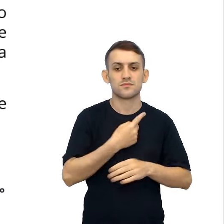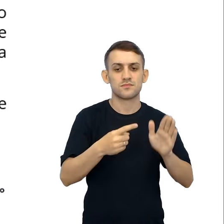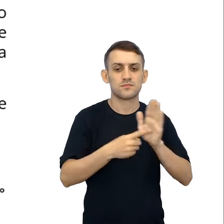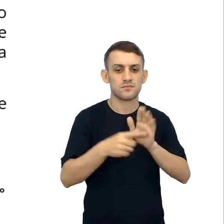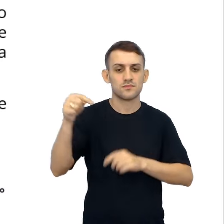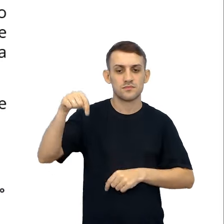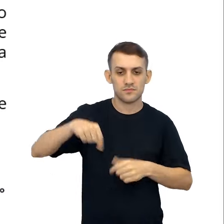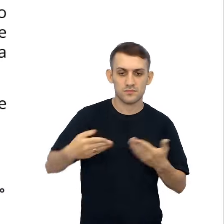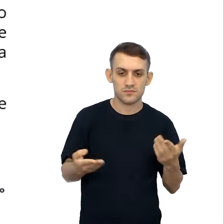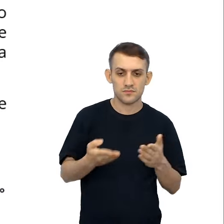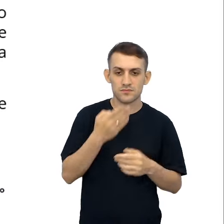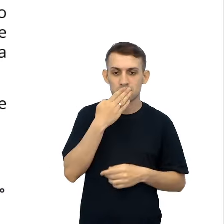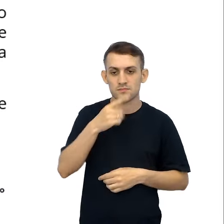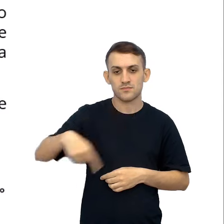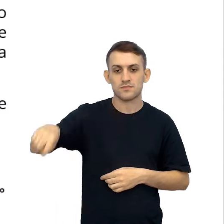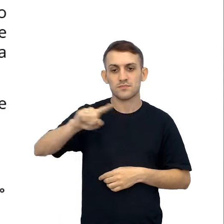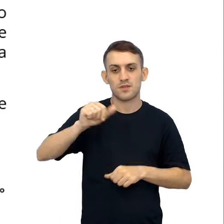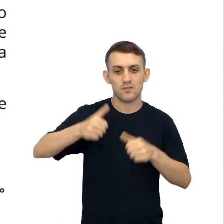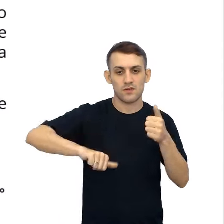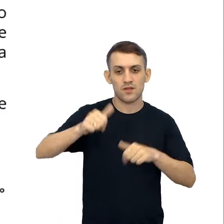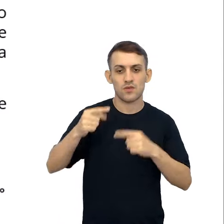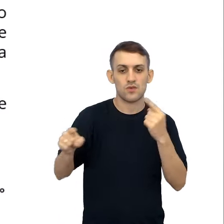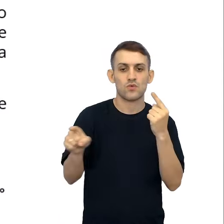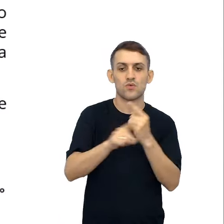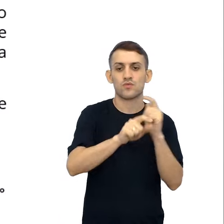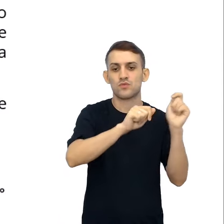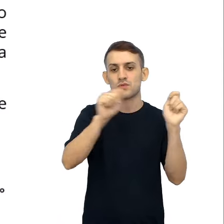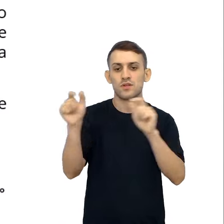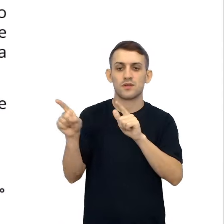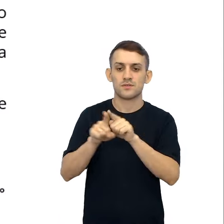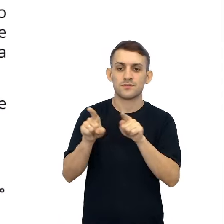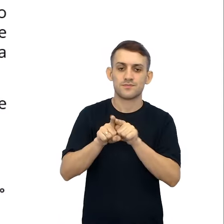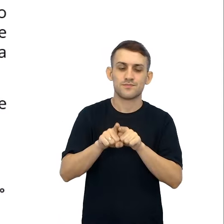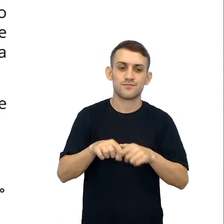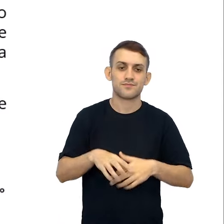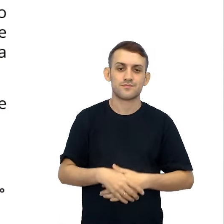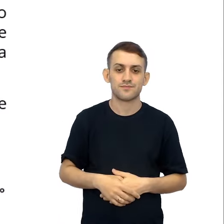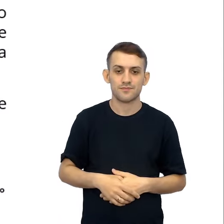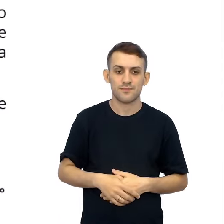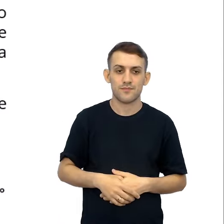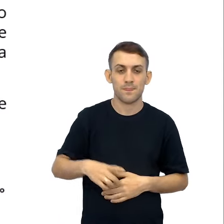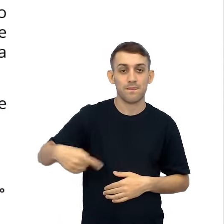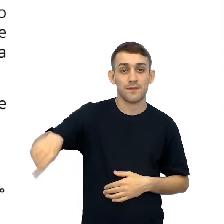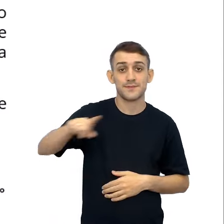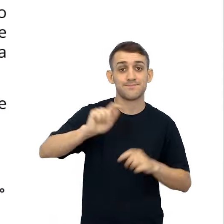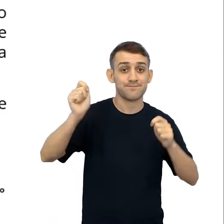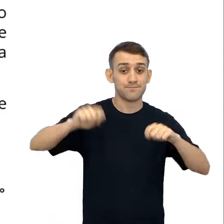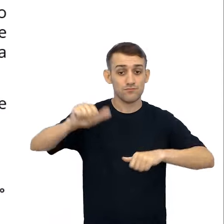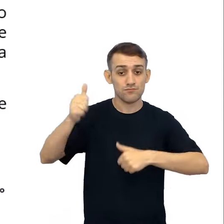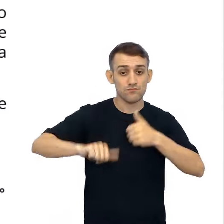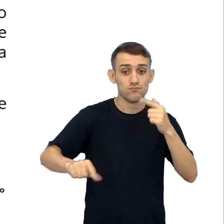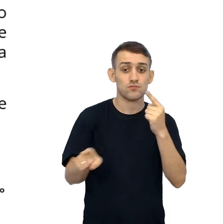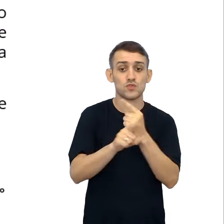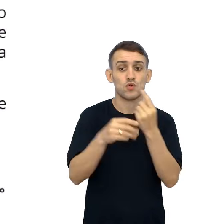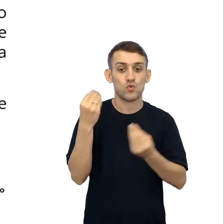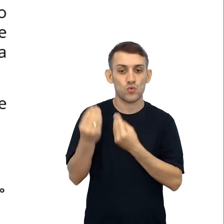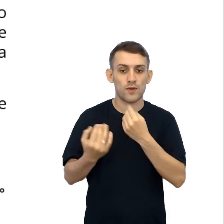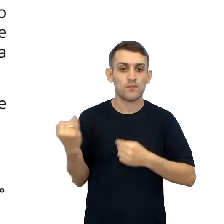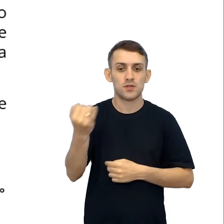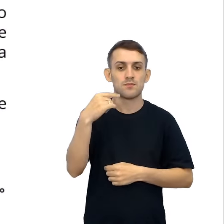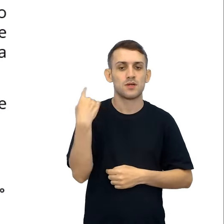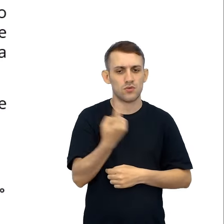agora, pedimos que vocês avaliem o nosso encontro, no próximo slide, por favor, Márcia. Vocês avaliem o encontro, o quanto é importante para a